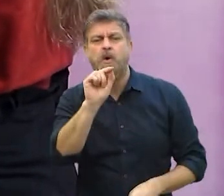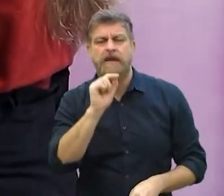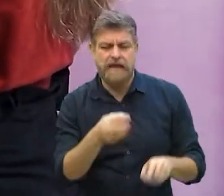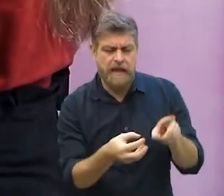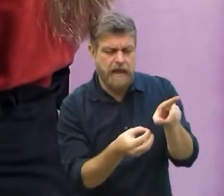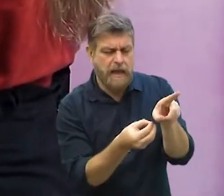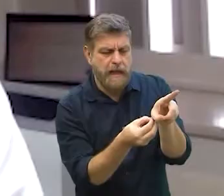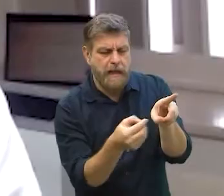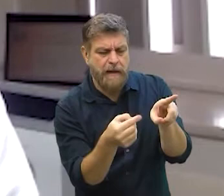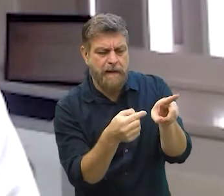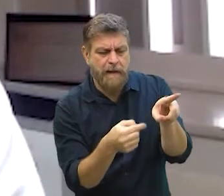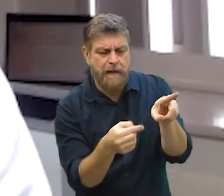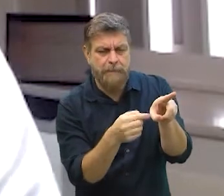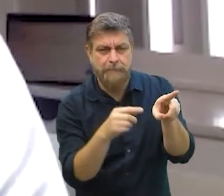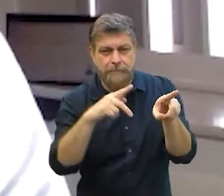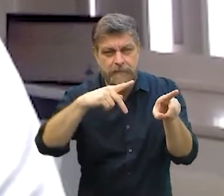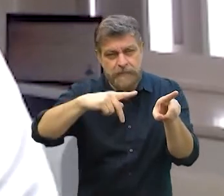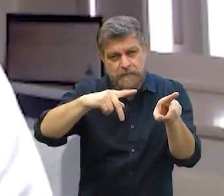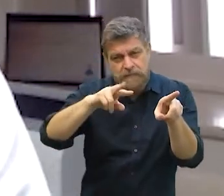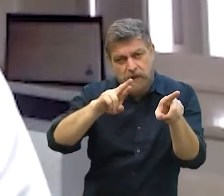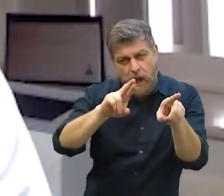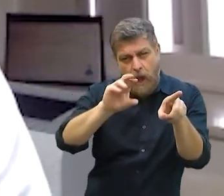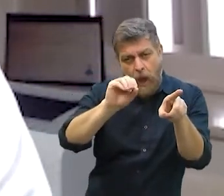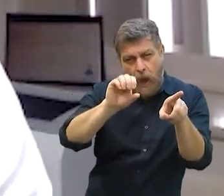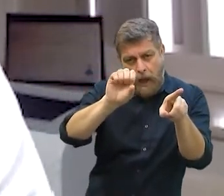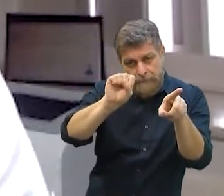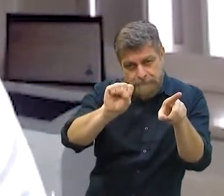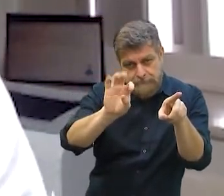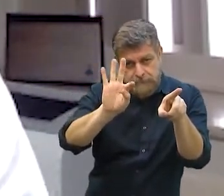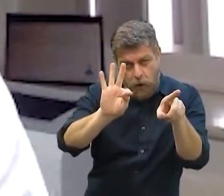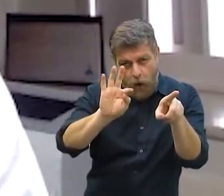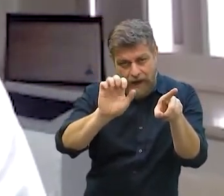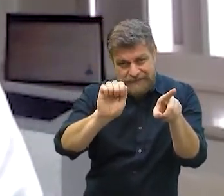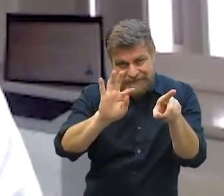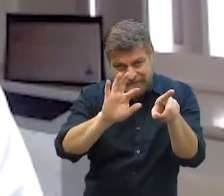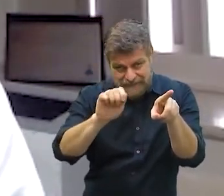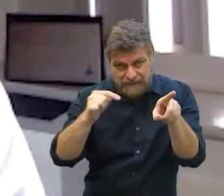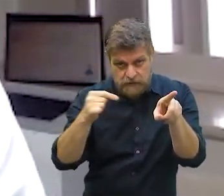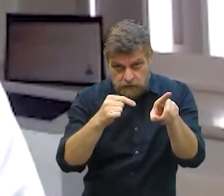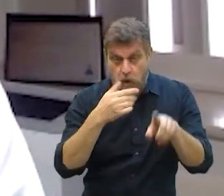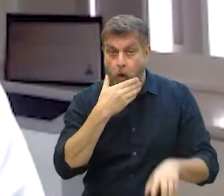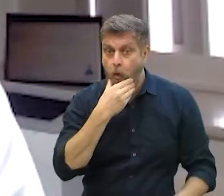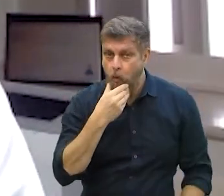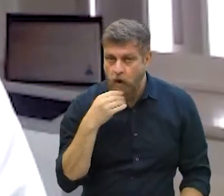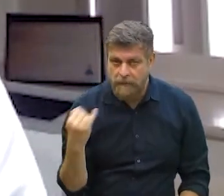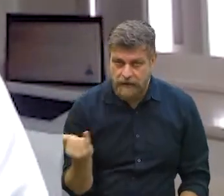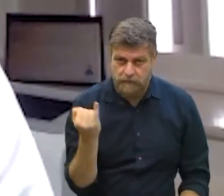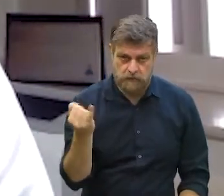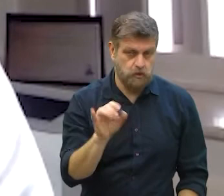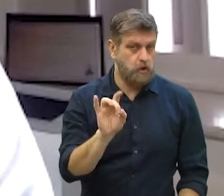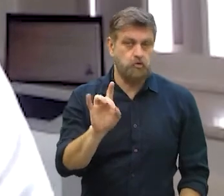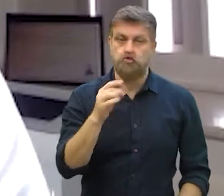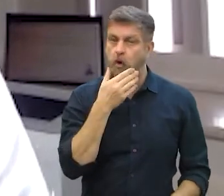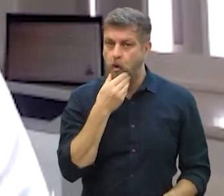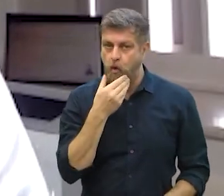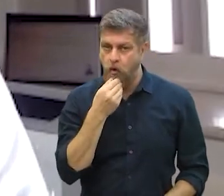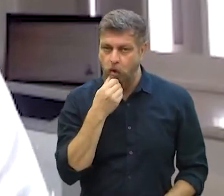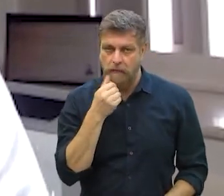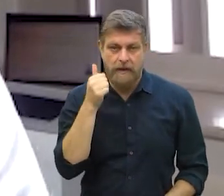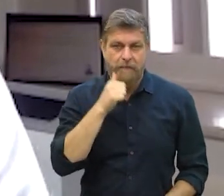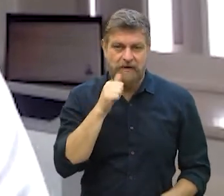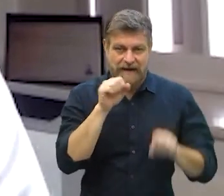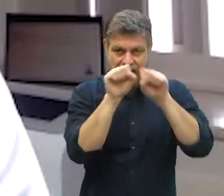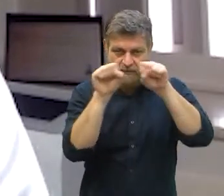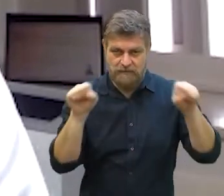da próstata. Então, a próstata é uma glândula importante no sexo masculino, ela tem exclusiva, né? As mulheres não têm, o